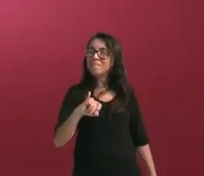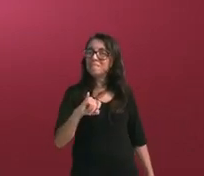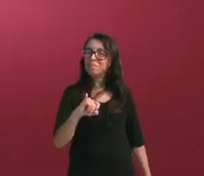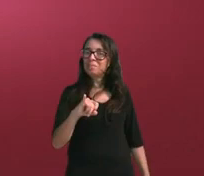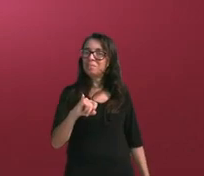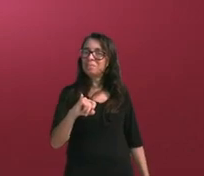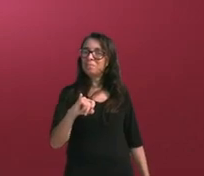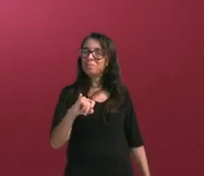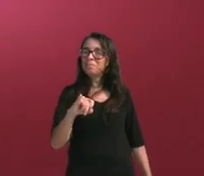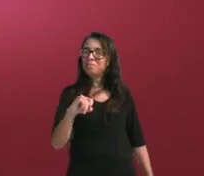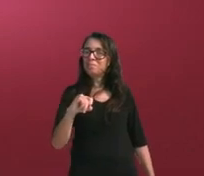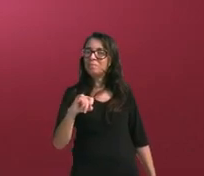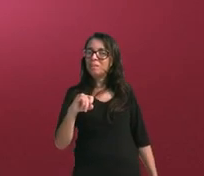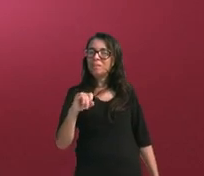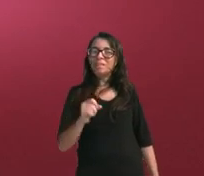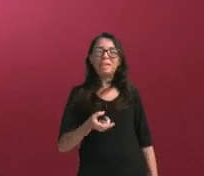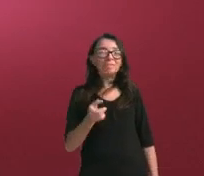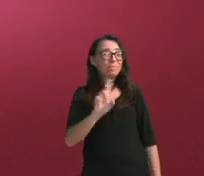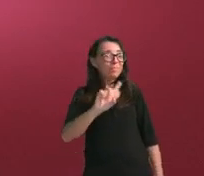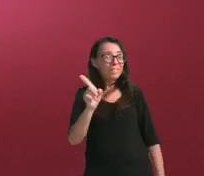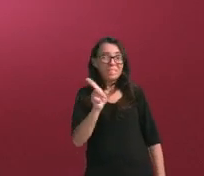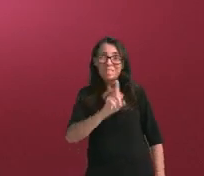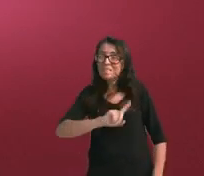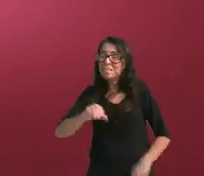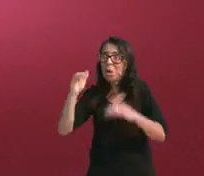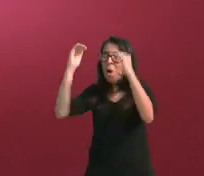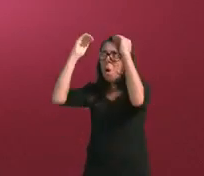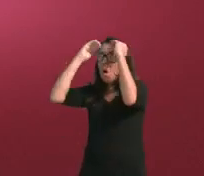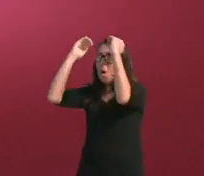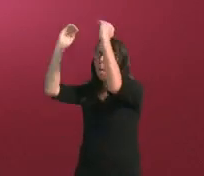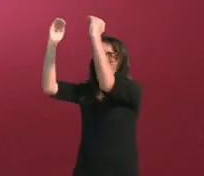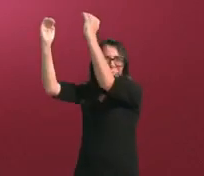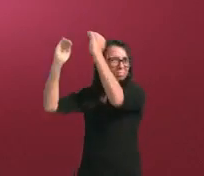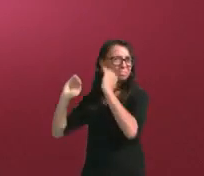nós poderemos perder, amados,